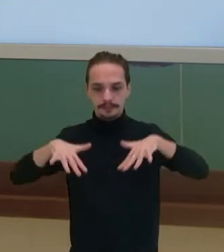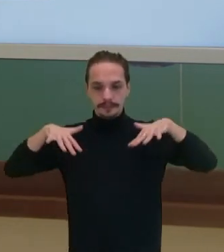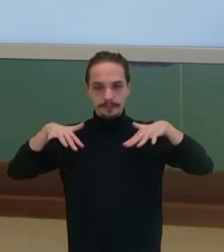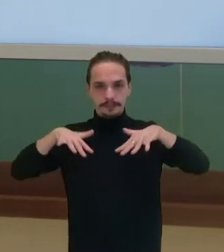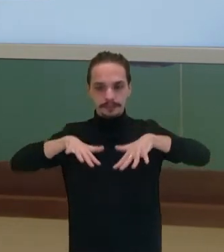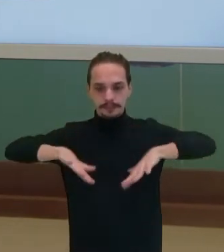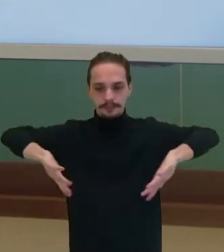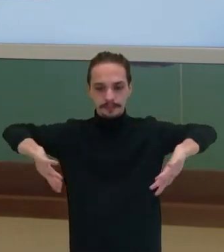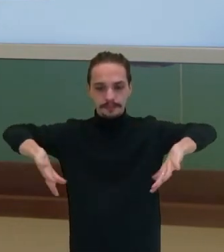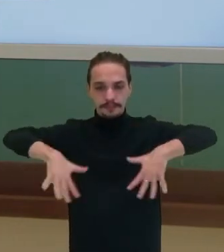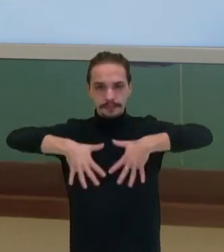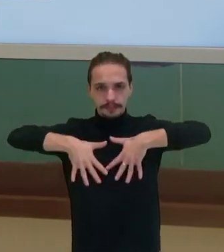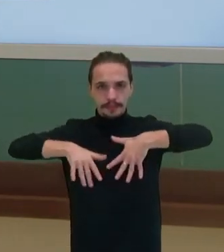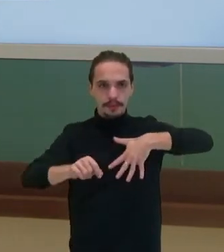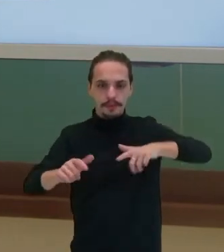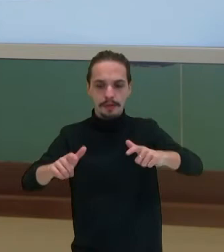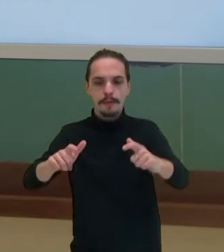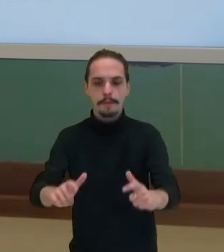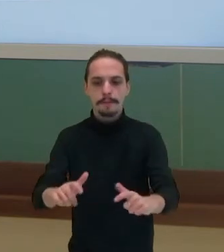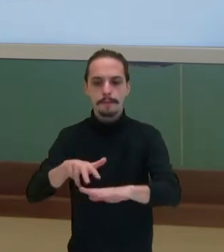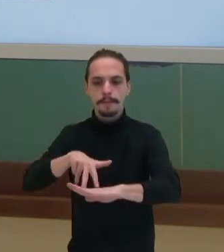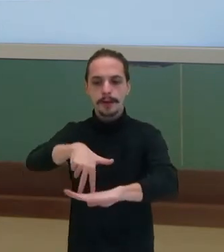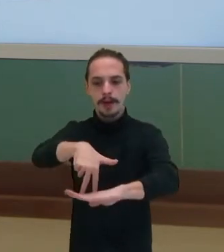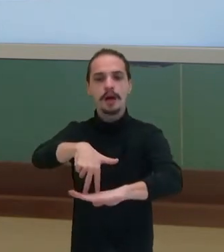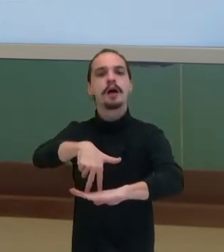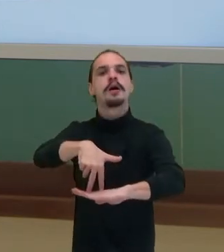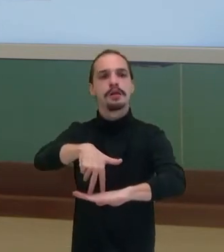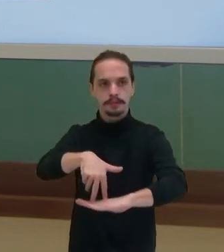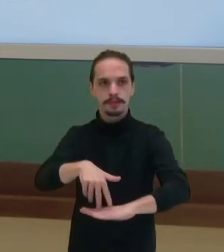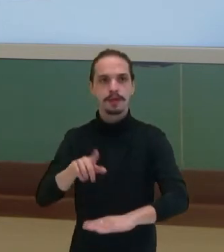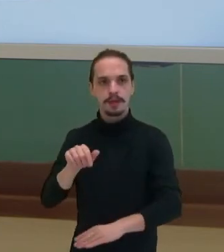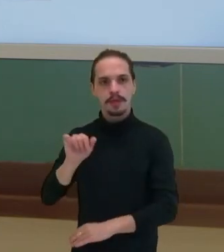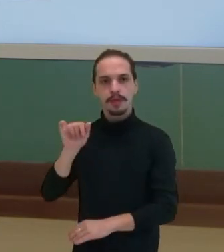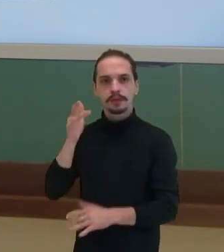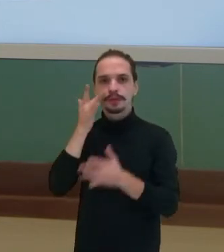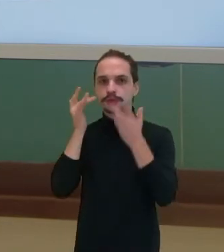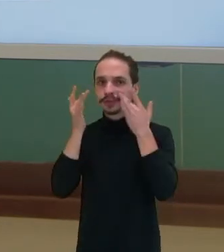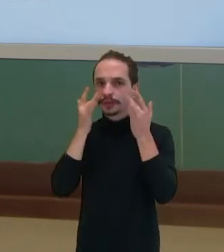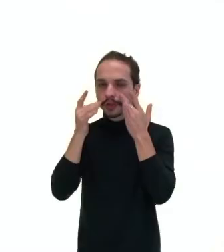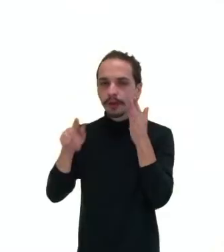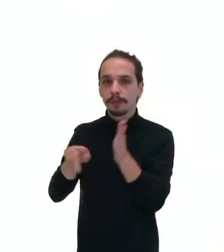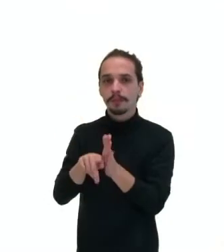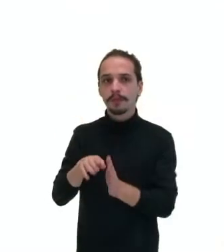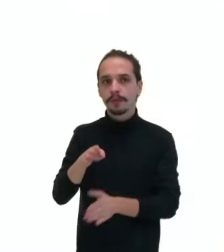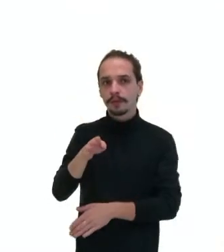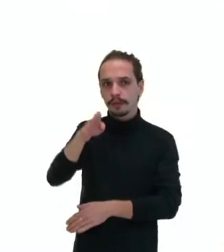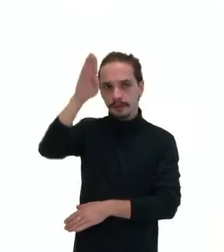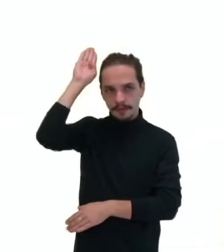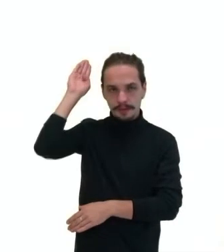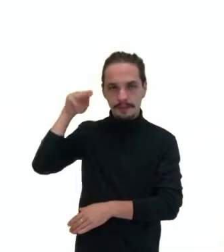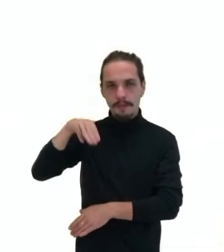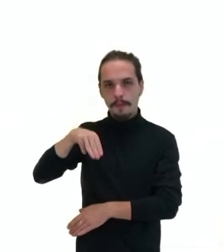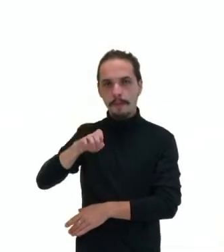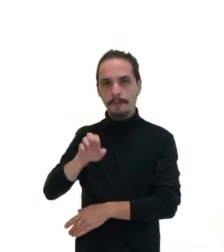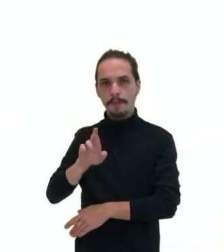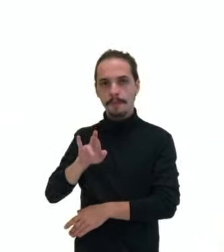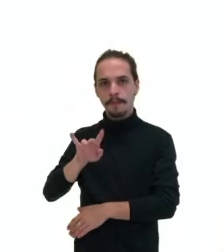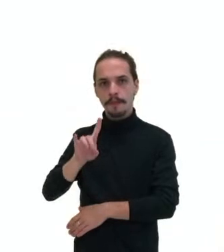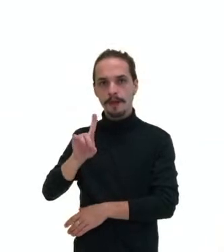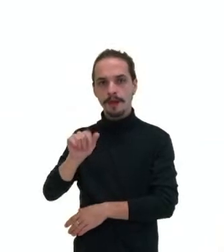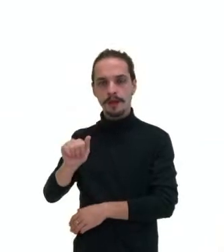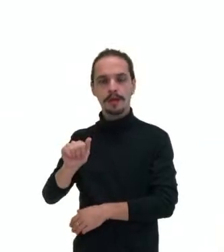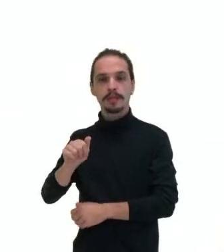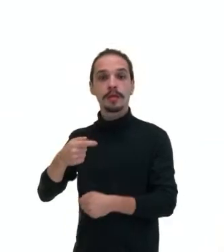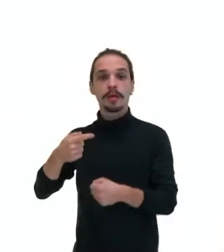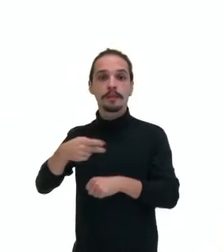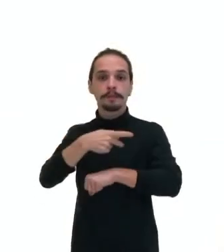aqui centralizado, né? Então essa imagem do teatro grandioso, o teatro romano de Mérida, né, na Espanha. Olha que